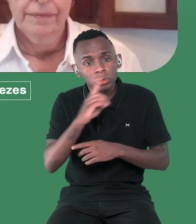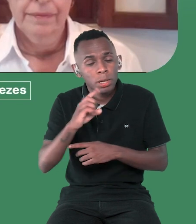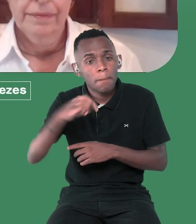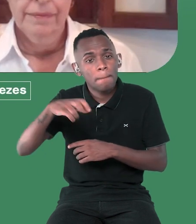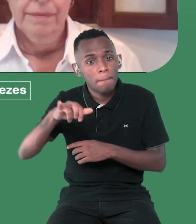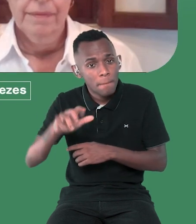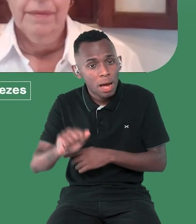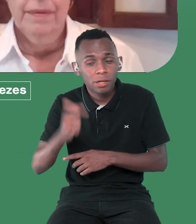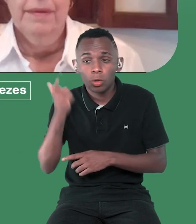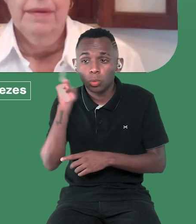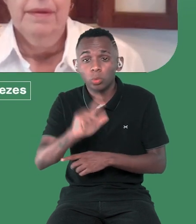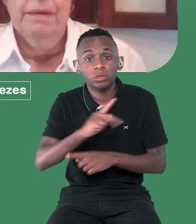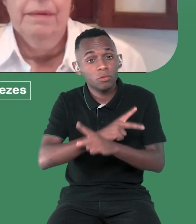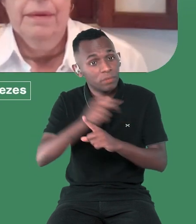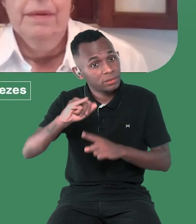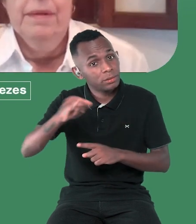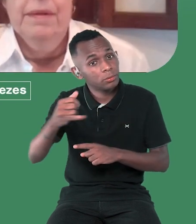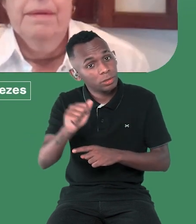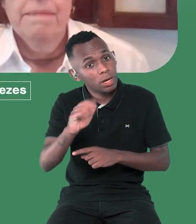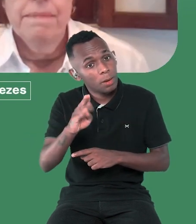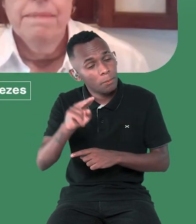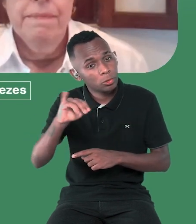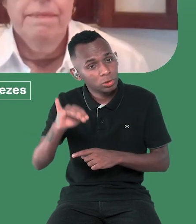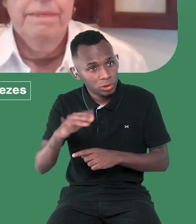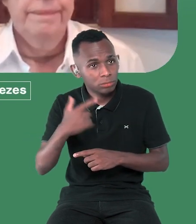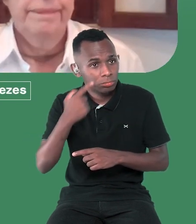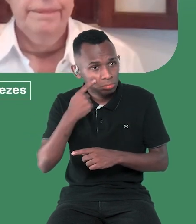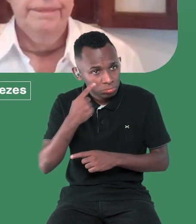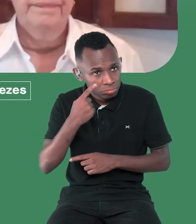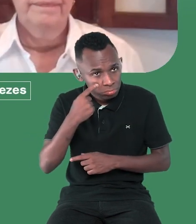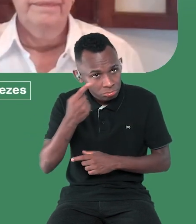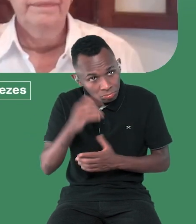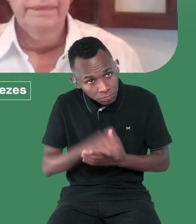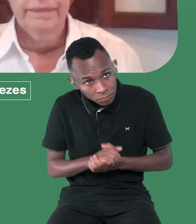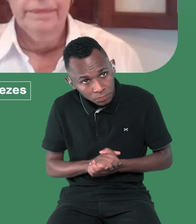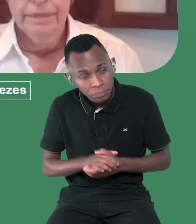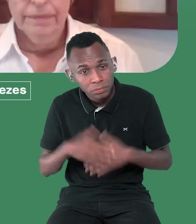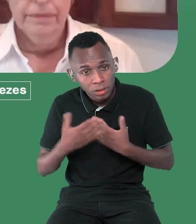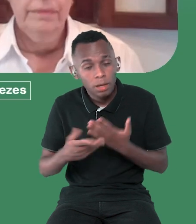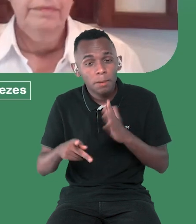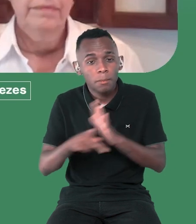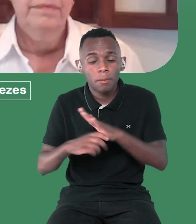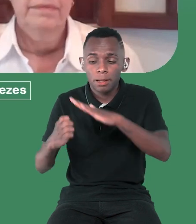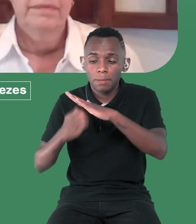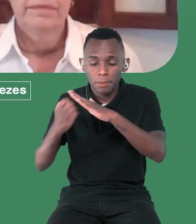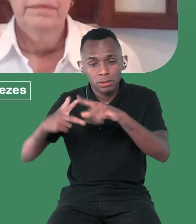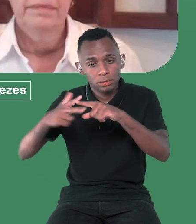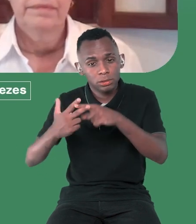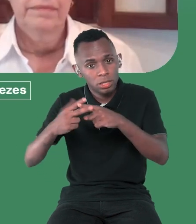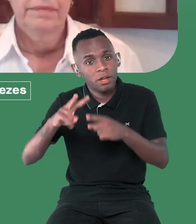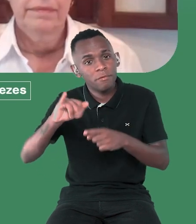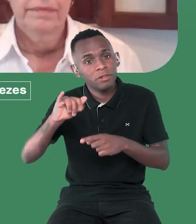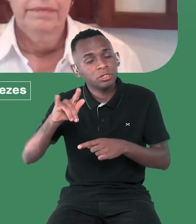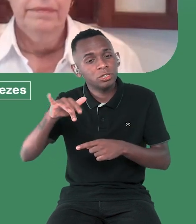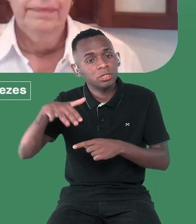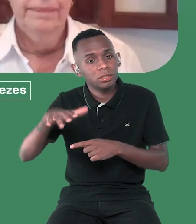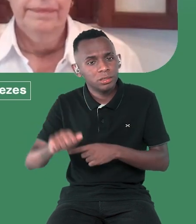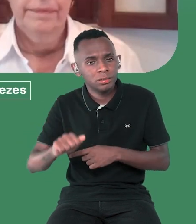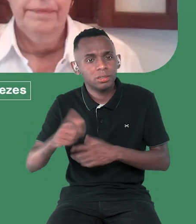que ganhou o Prêmio Jabuti, que é esse aqui. Bom Dia, Ana Maria foi editado pela editora Vigília. Esse livro é